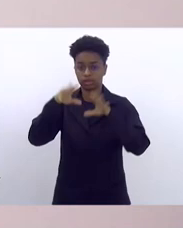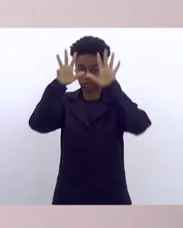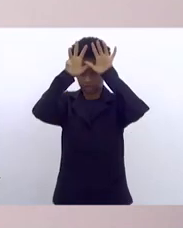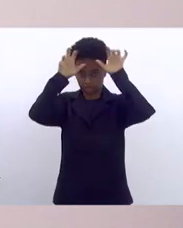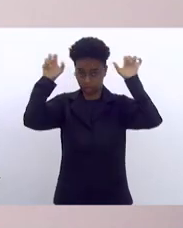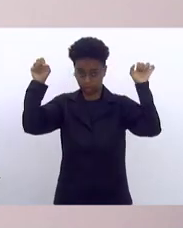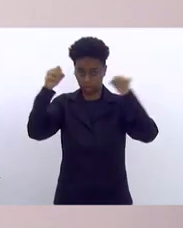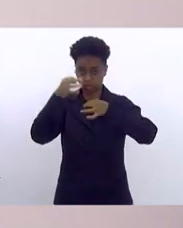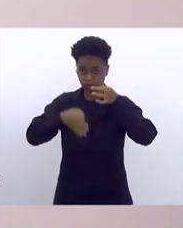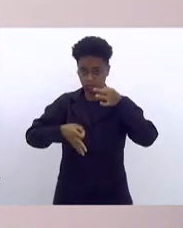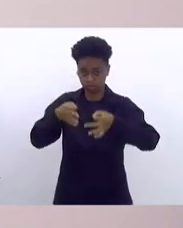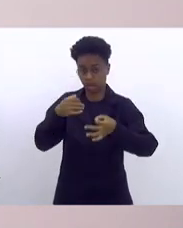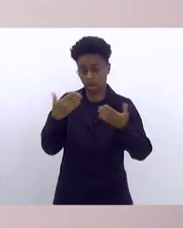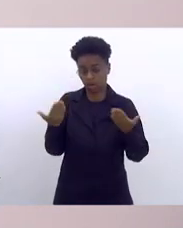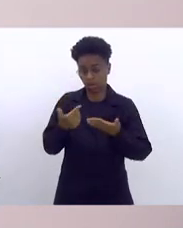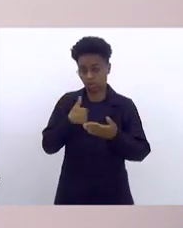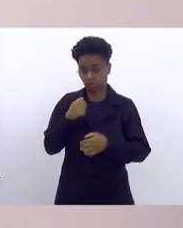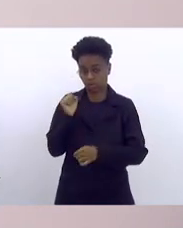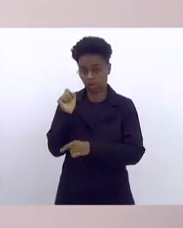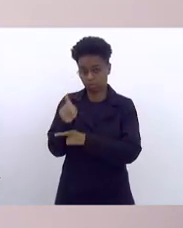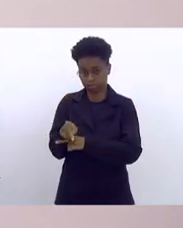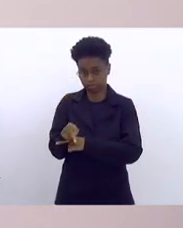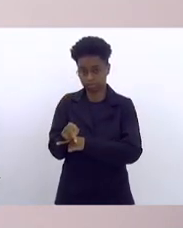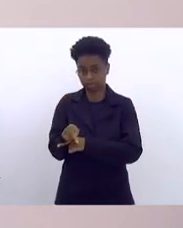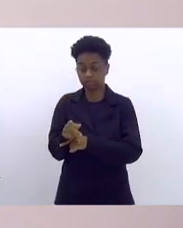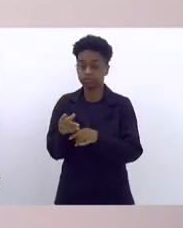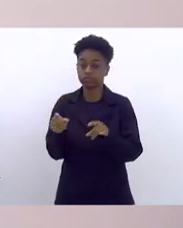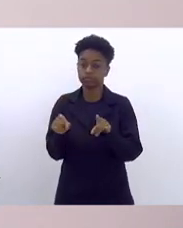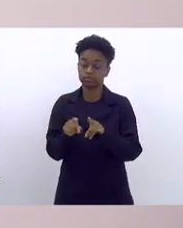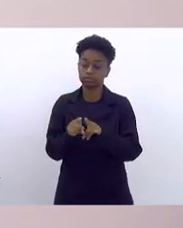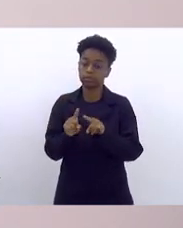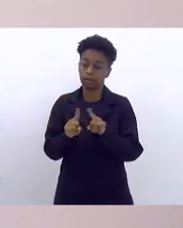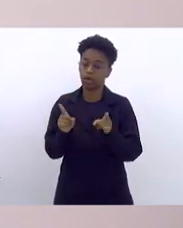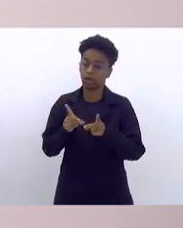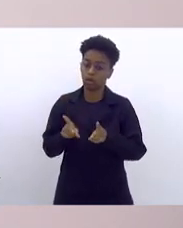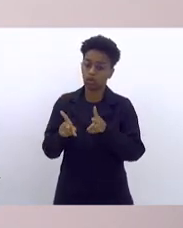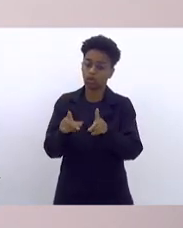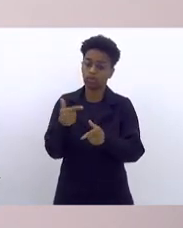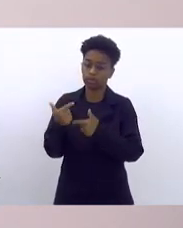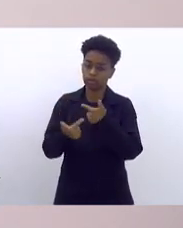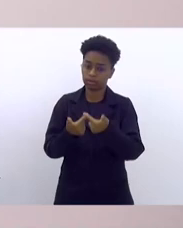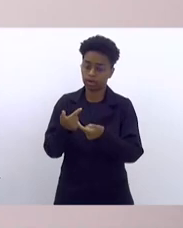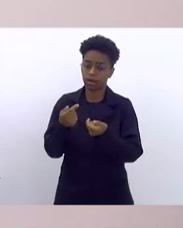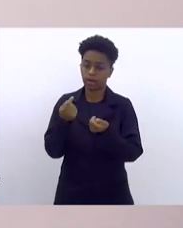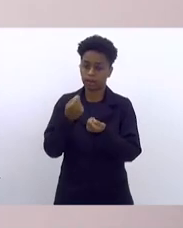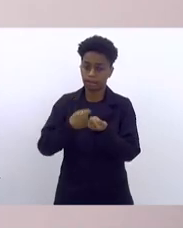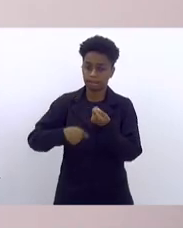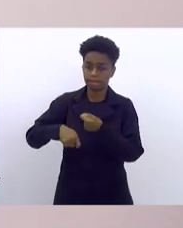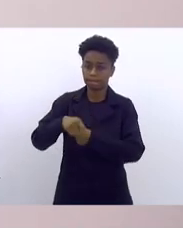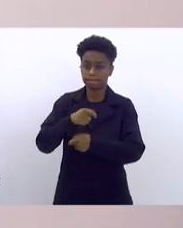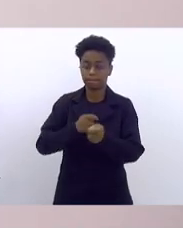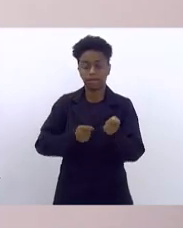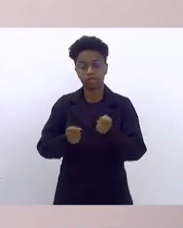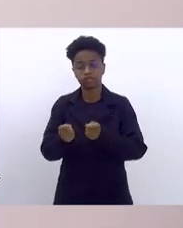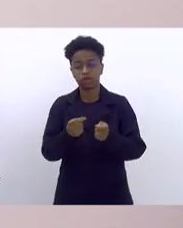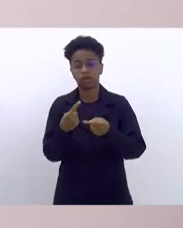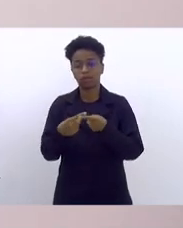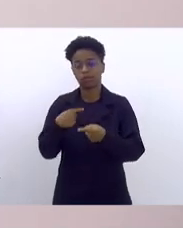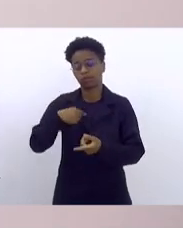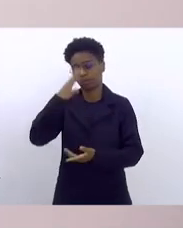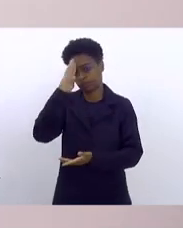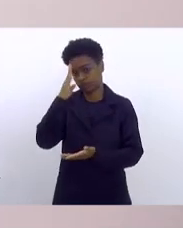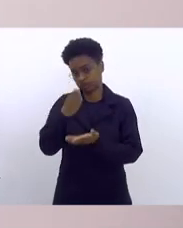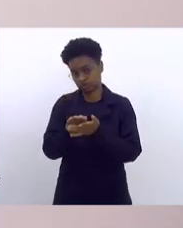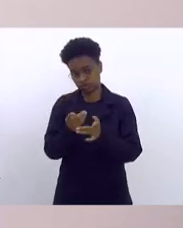aposentada nesse momento e trabalho mas continuo trabalhando com a mediação por acreditar que a mediação de conflitos